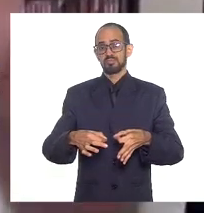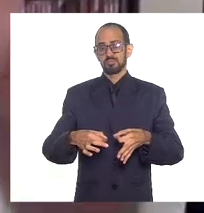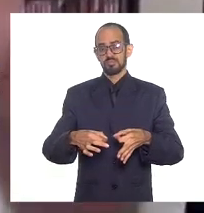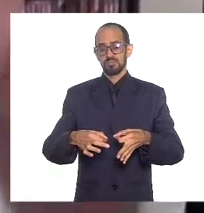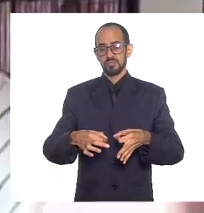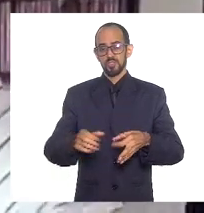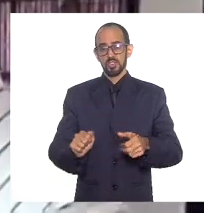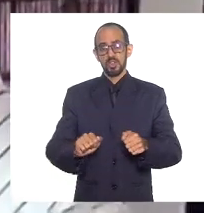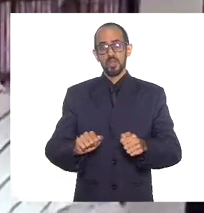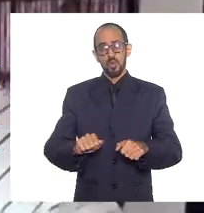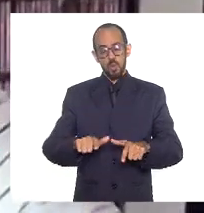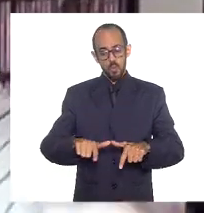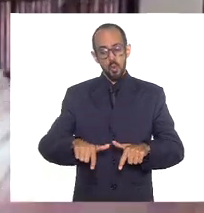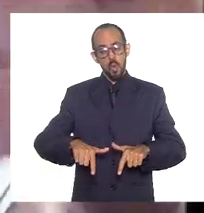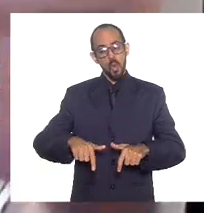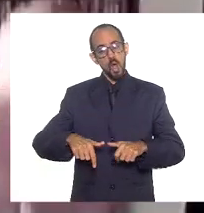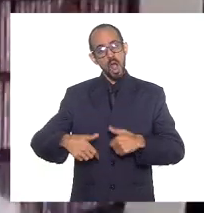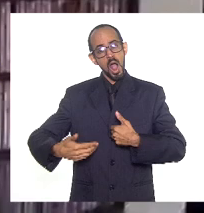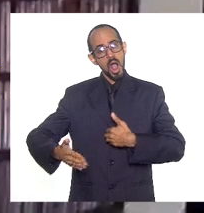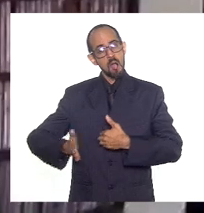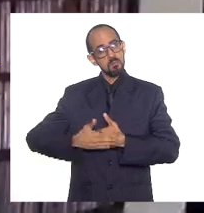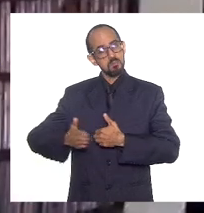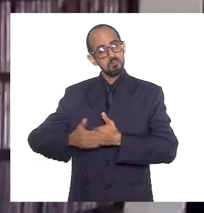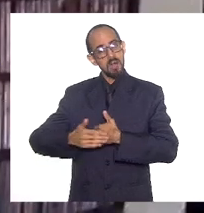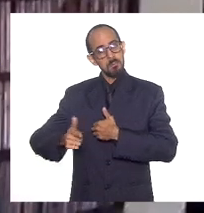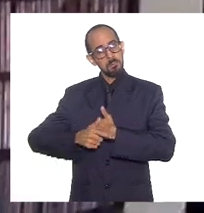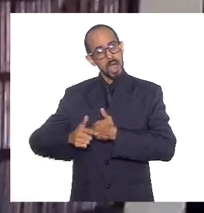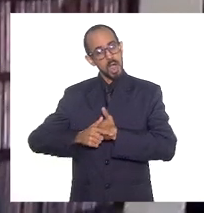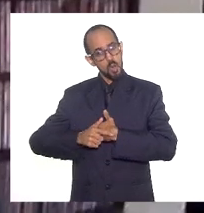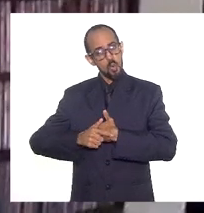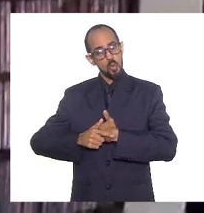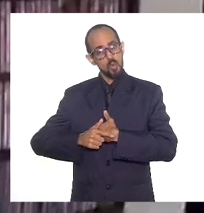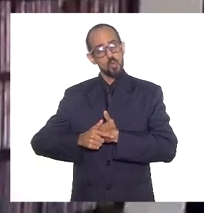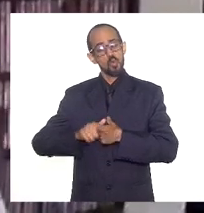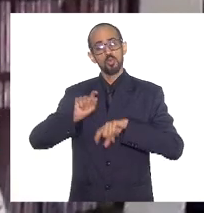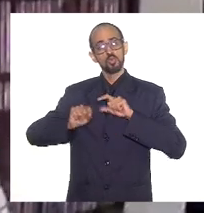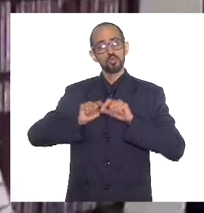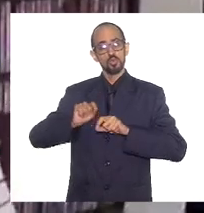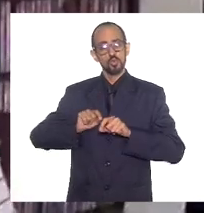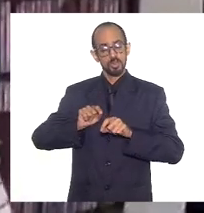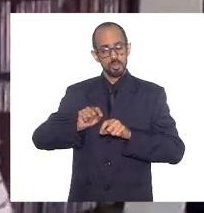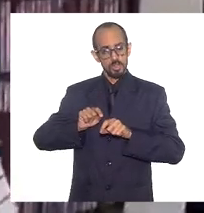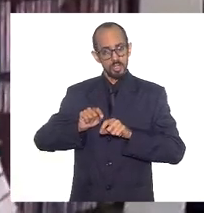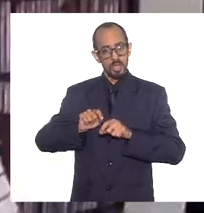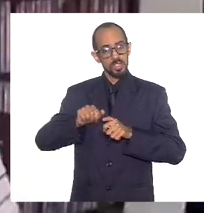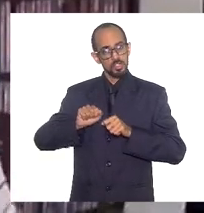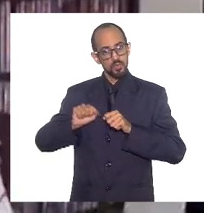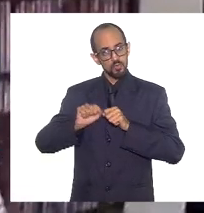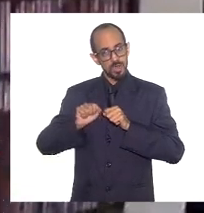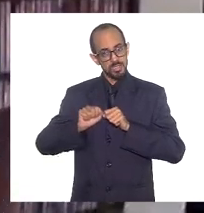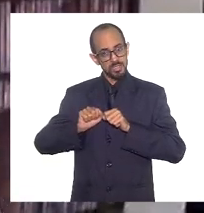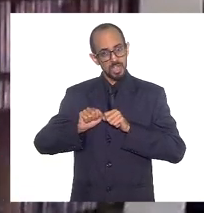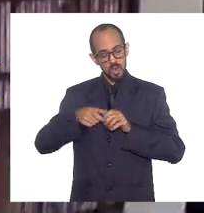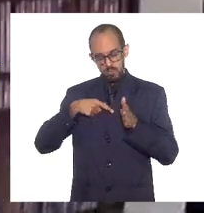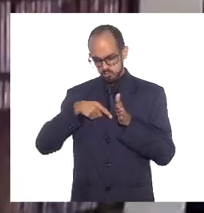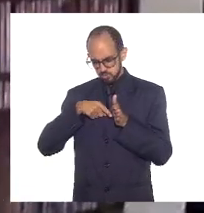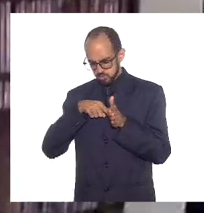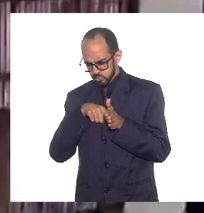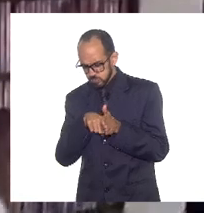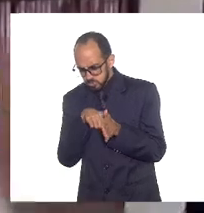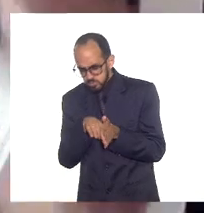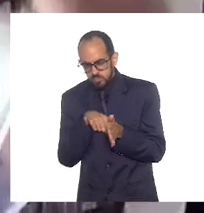com esta função determinada de elaborar um diagnóstico